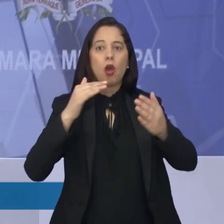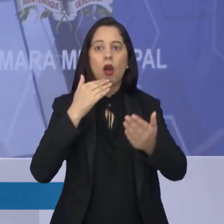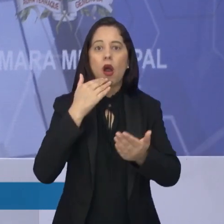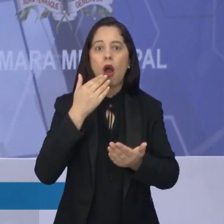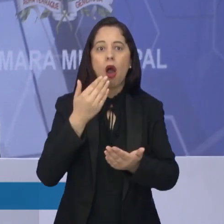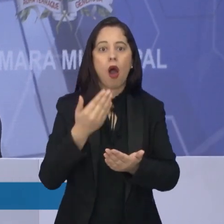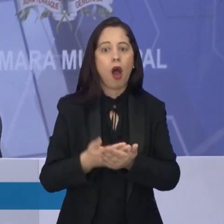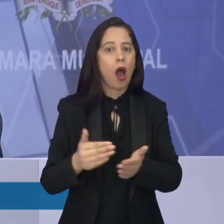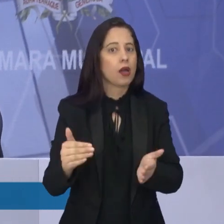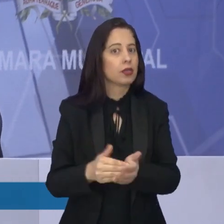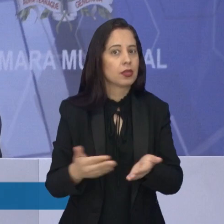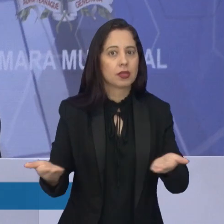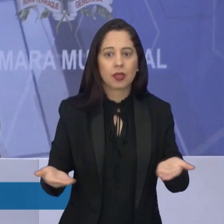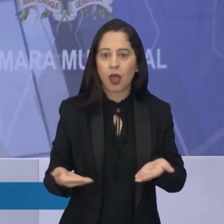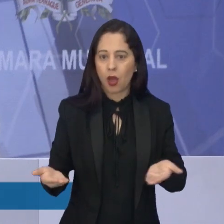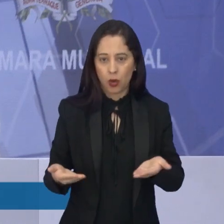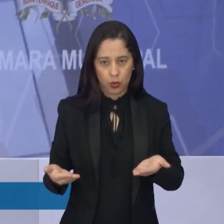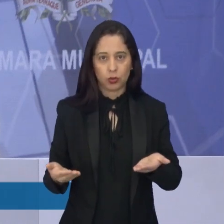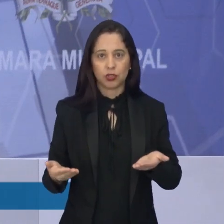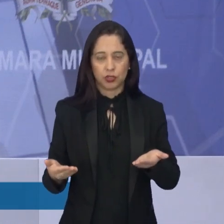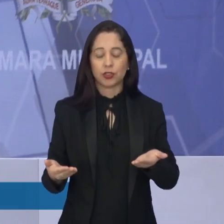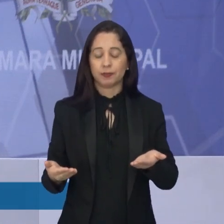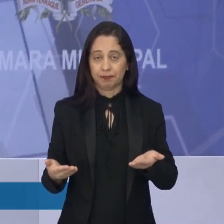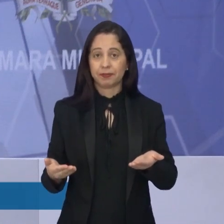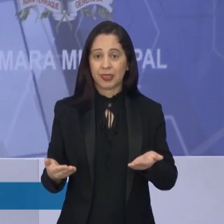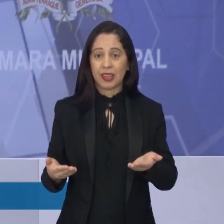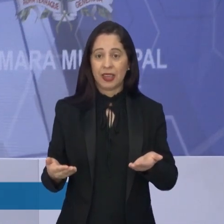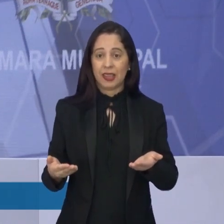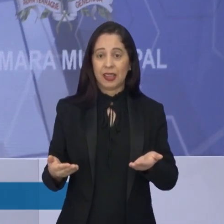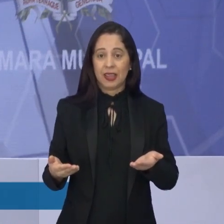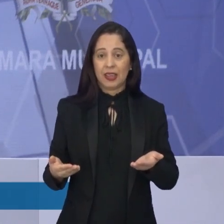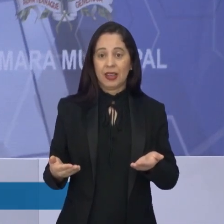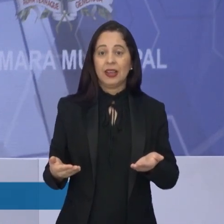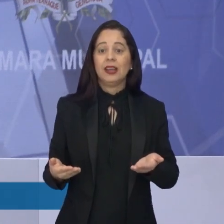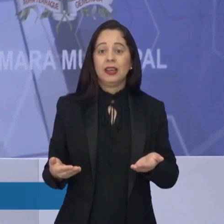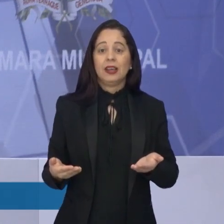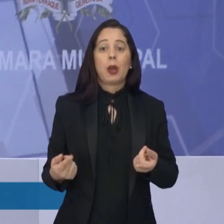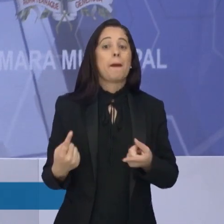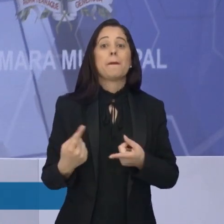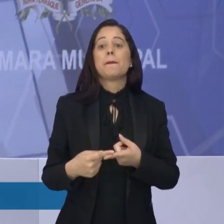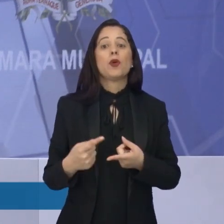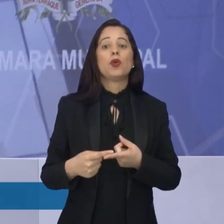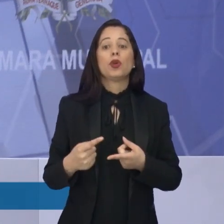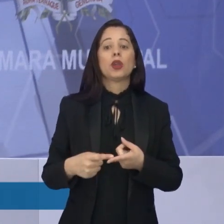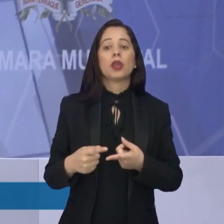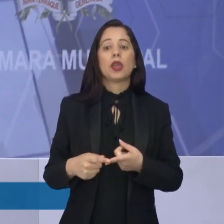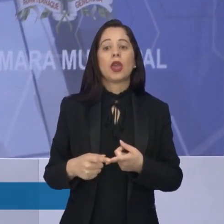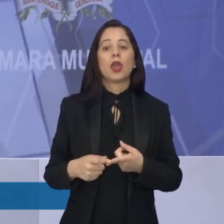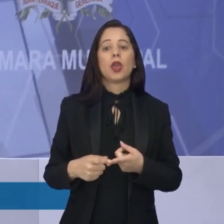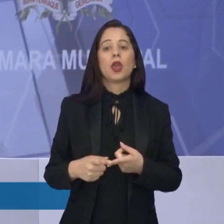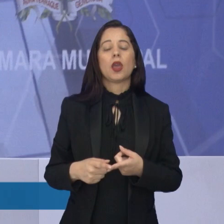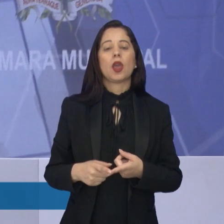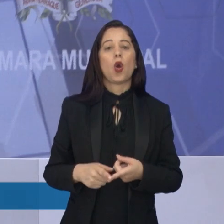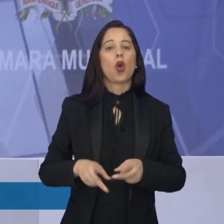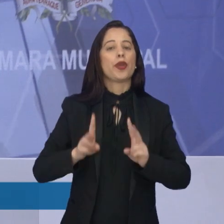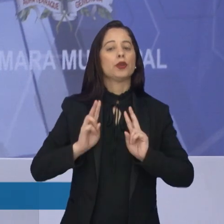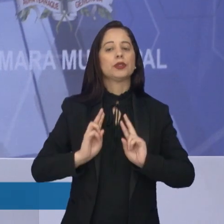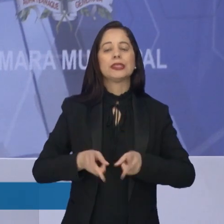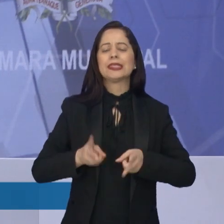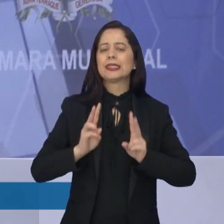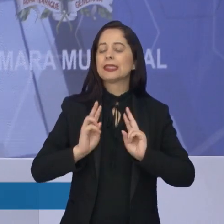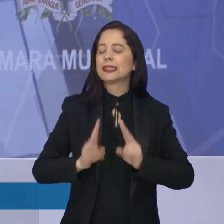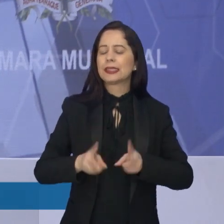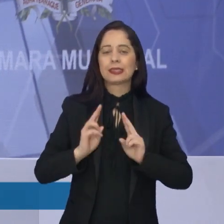queixo até hoje, e é por isso que minha família já ouviu essa história várias vezes, é porque todos os meus convidados nos